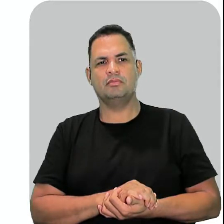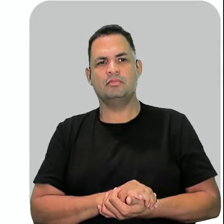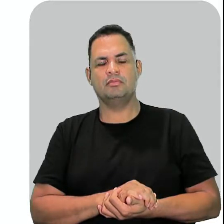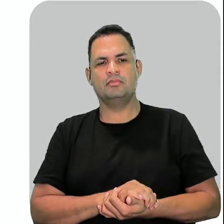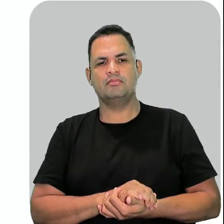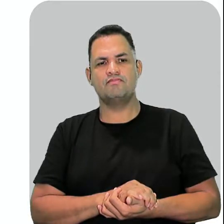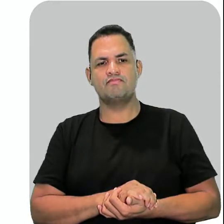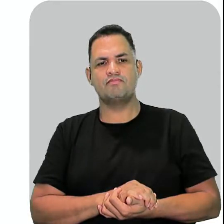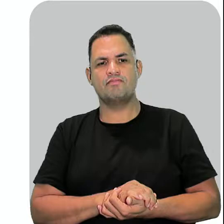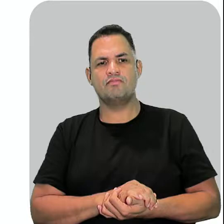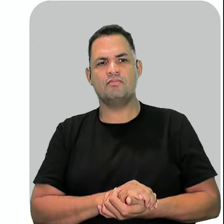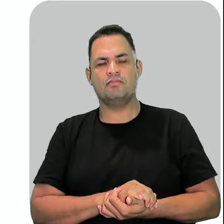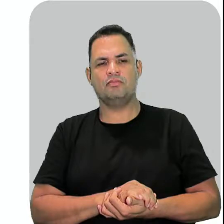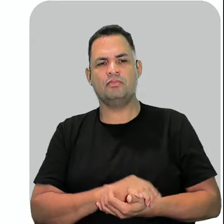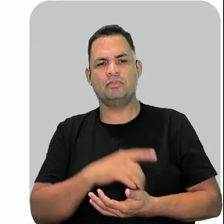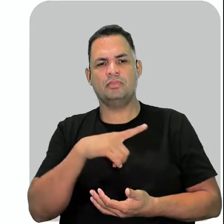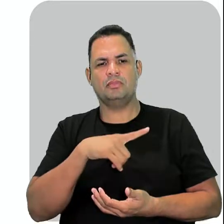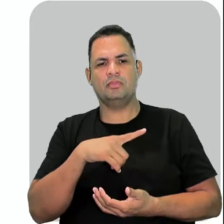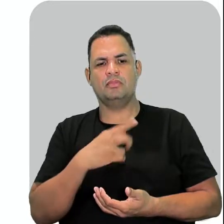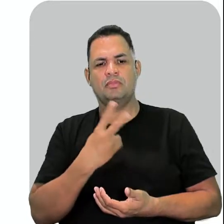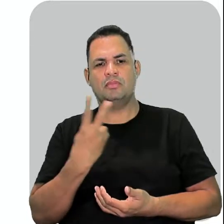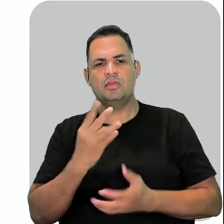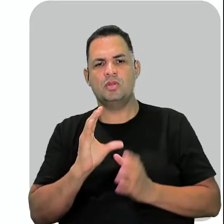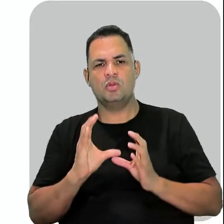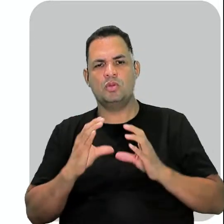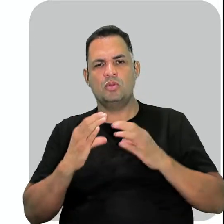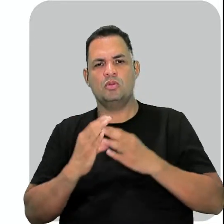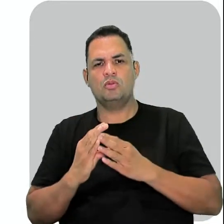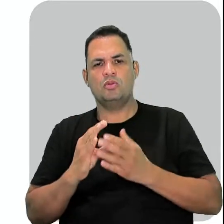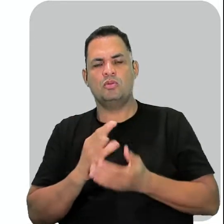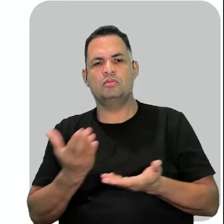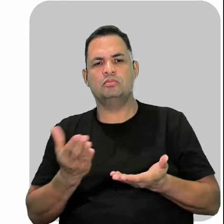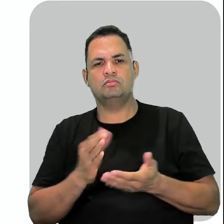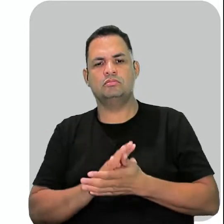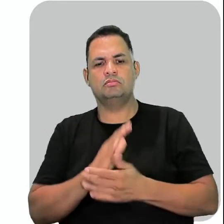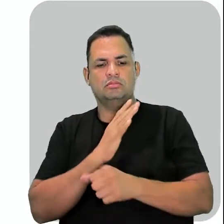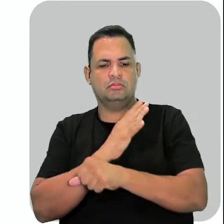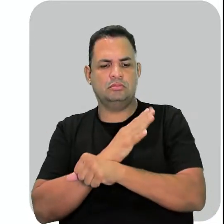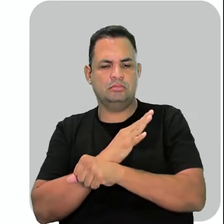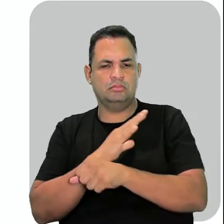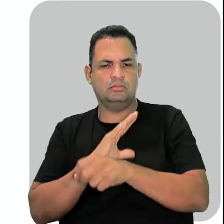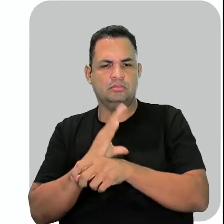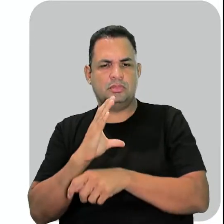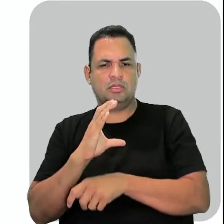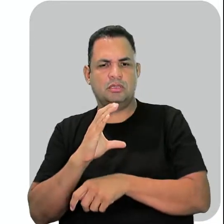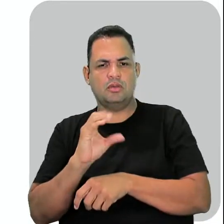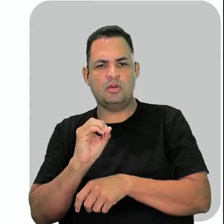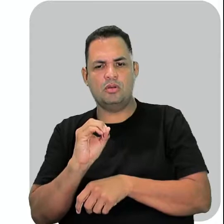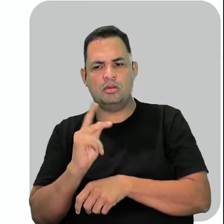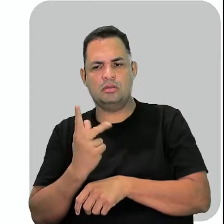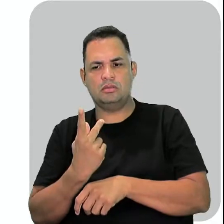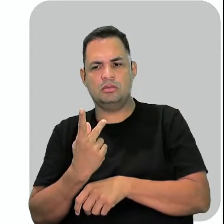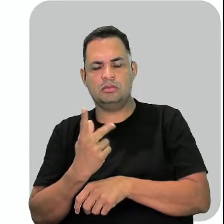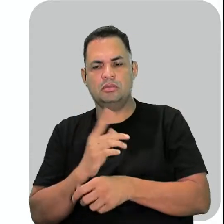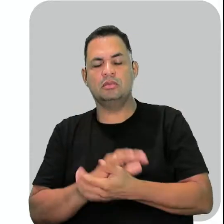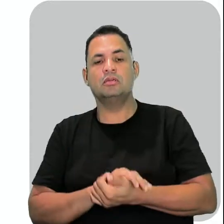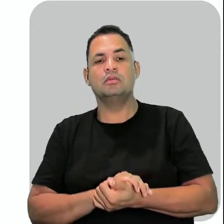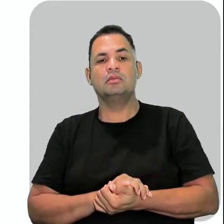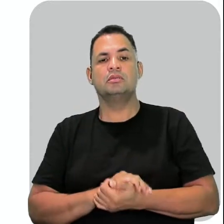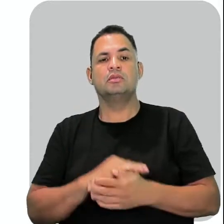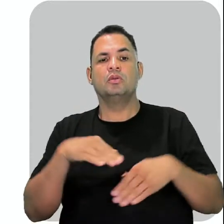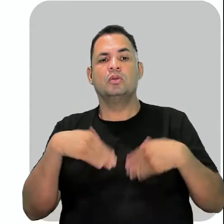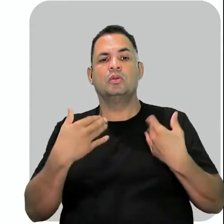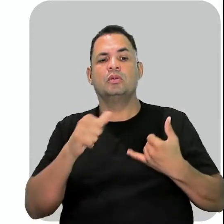butanodioico, né? Ele tem dois grupos funcionais de ácido carboxílico, que